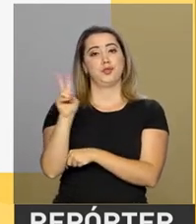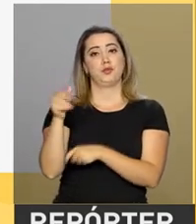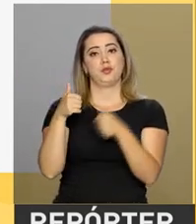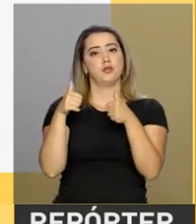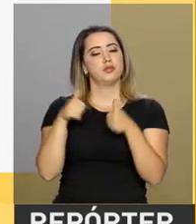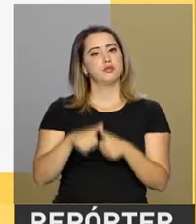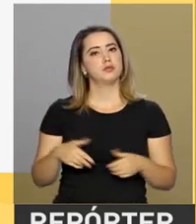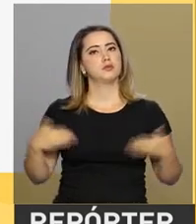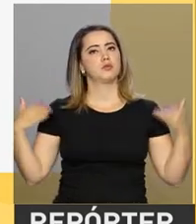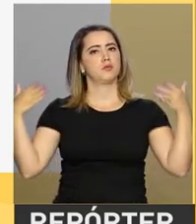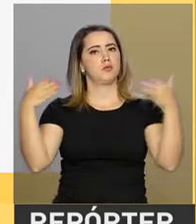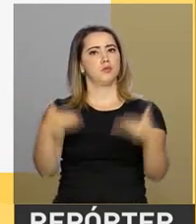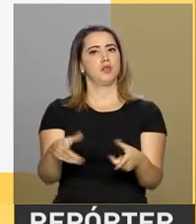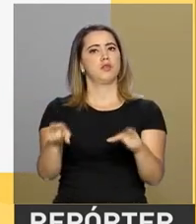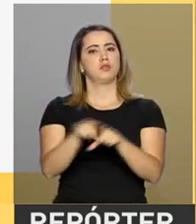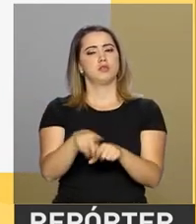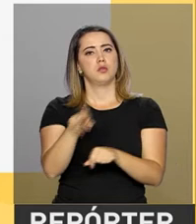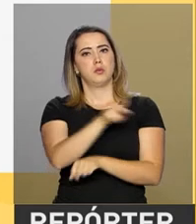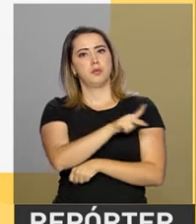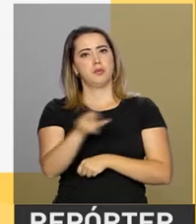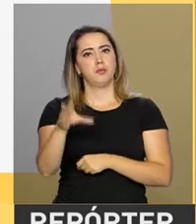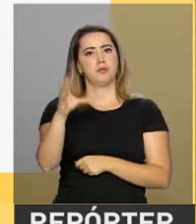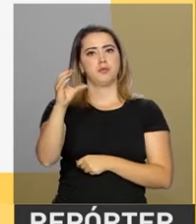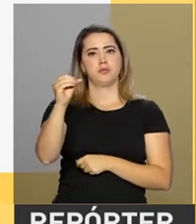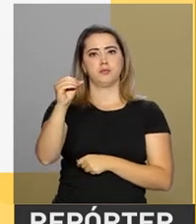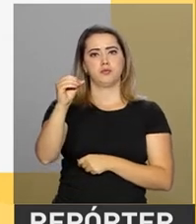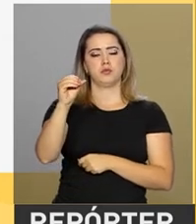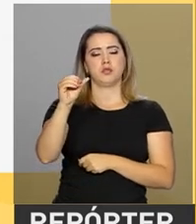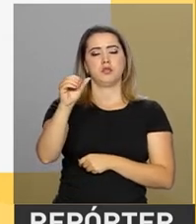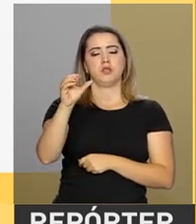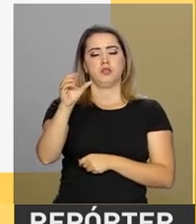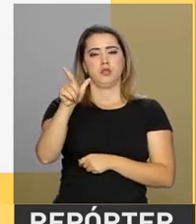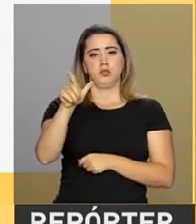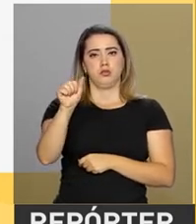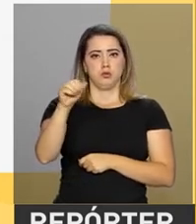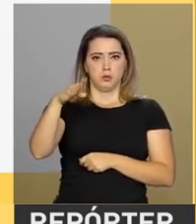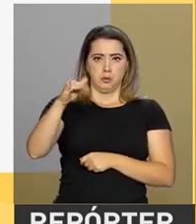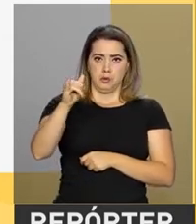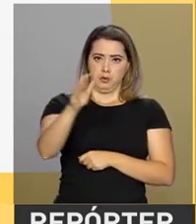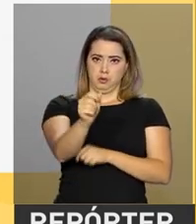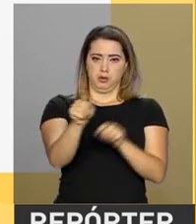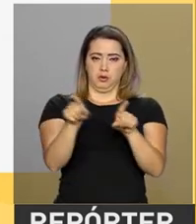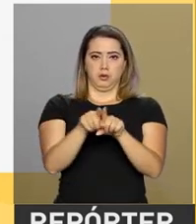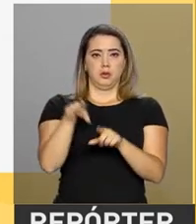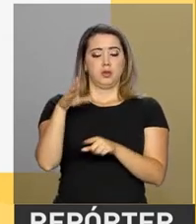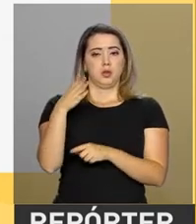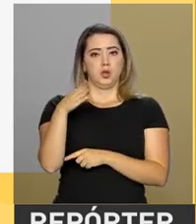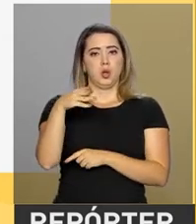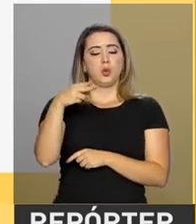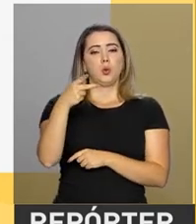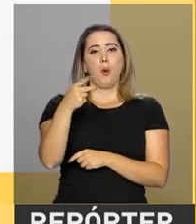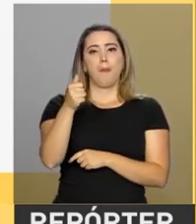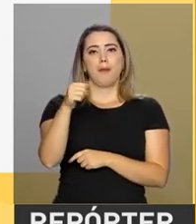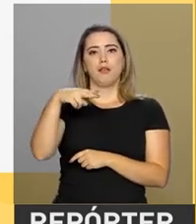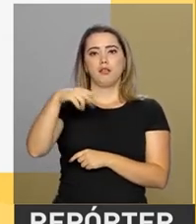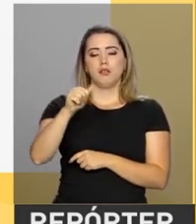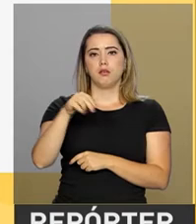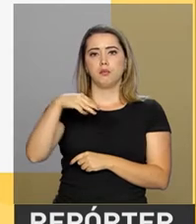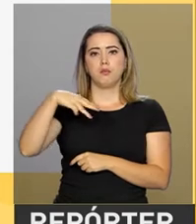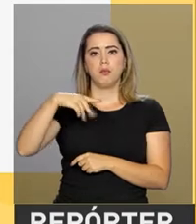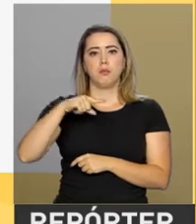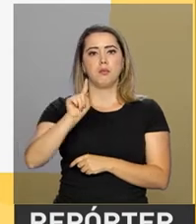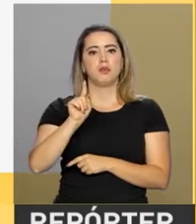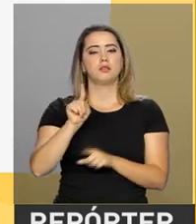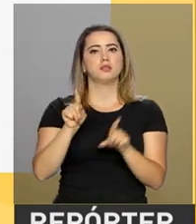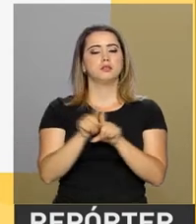dos presidentes da colômbia juan manuel santos e do panamá juan carlos varela ea vice presidente está